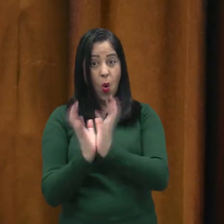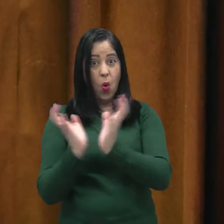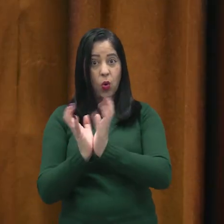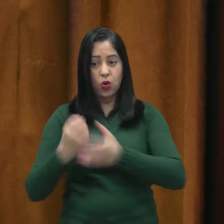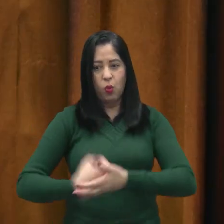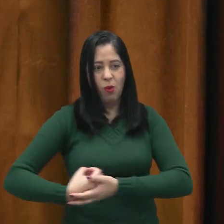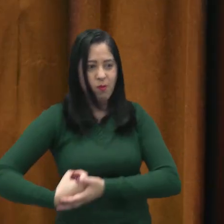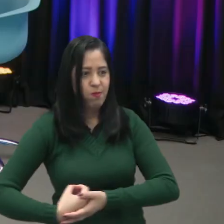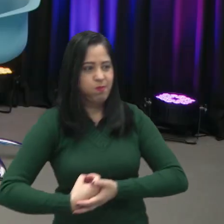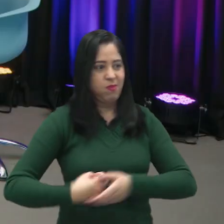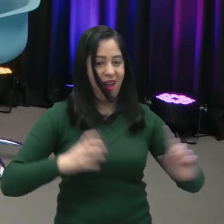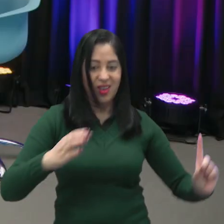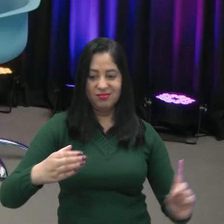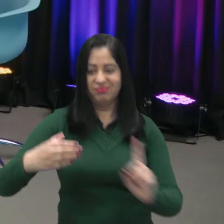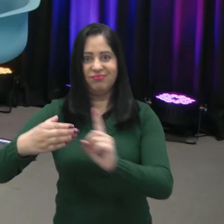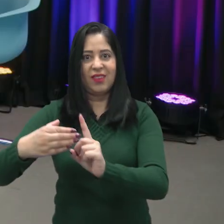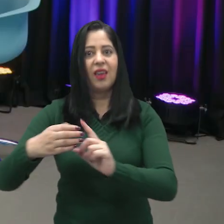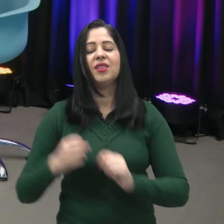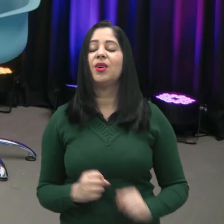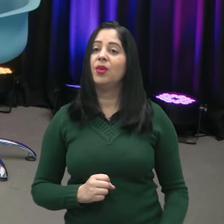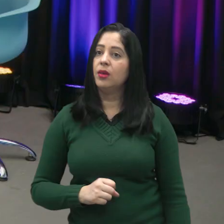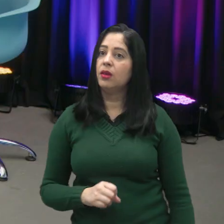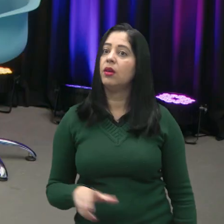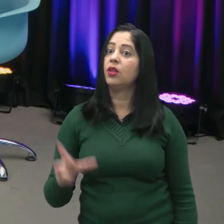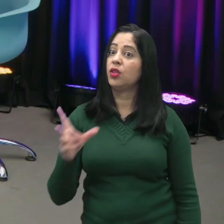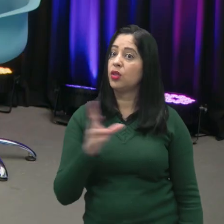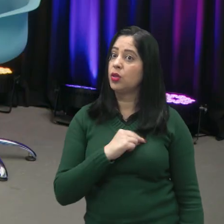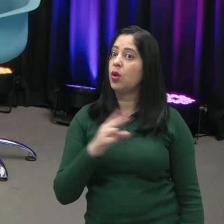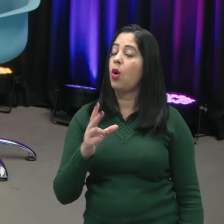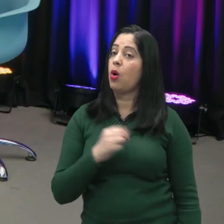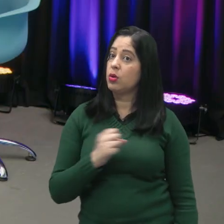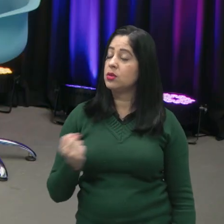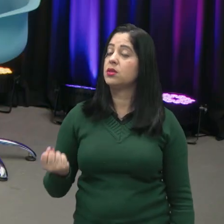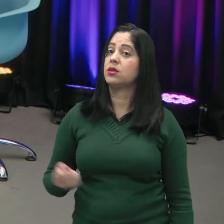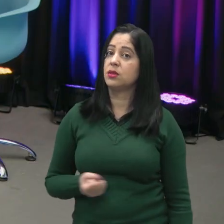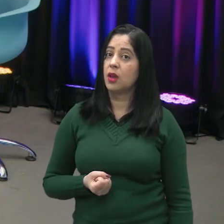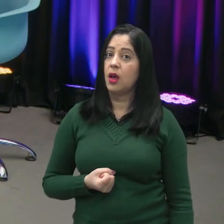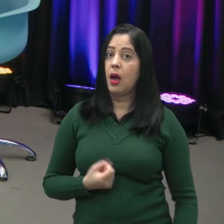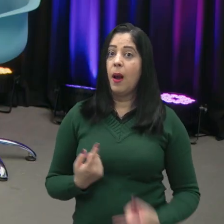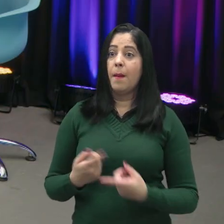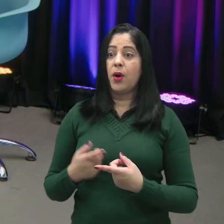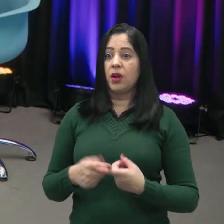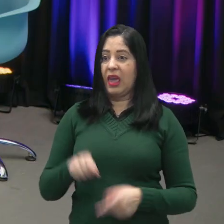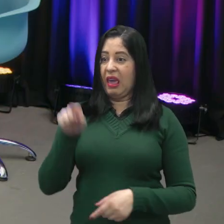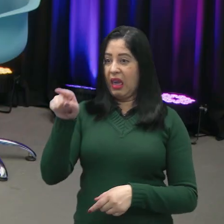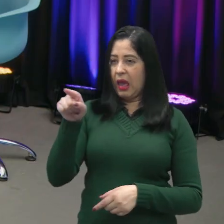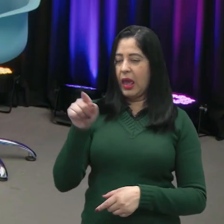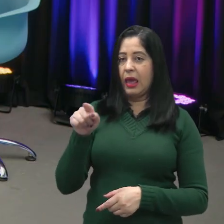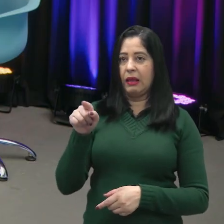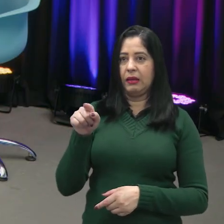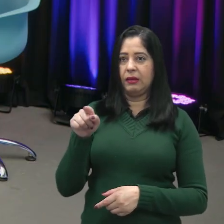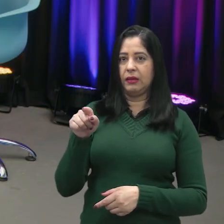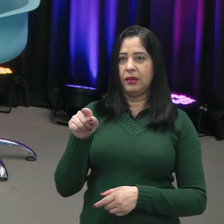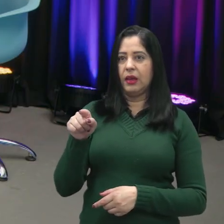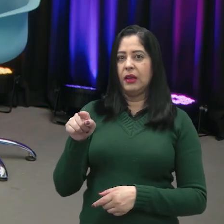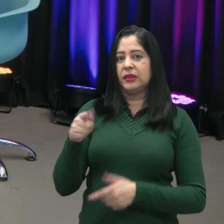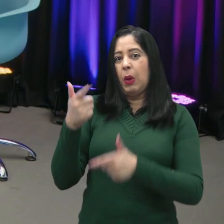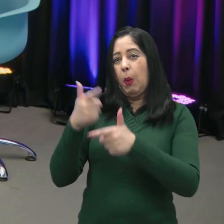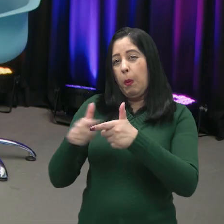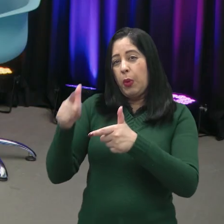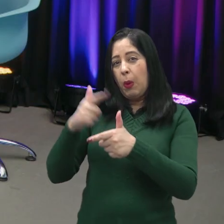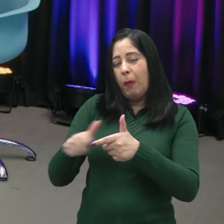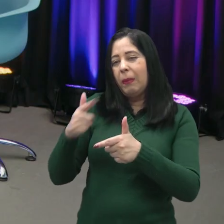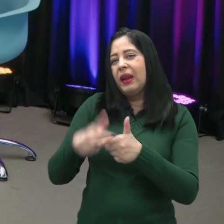rugby. Olha como isso é importante. Um exemplo assim... Tem um profissional que consegue ter essa visão, né? Isso. Porque é um menino que estava passando por uma